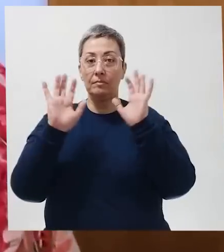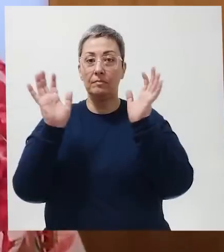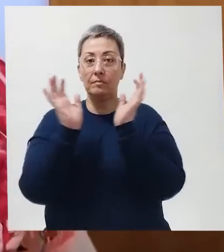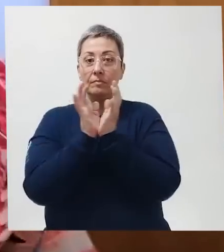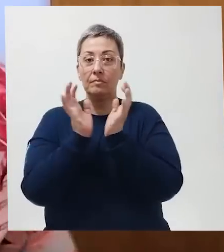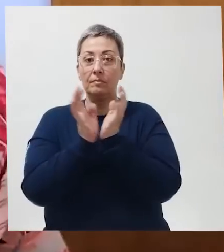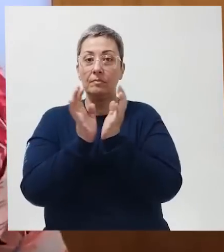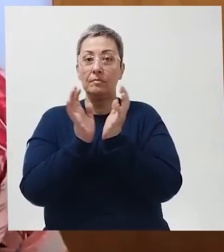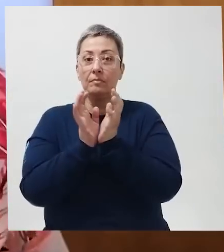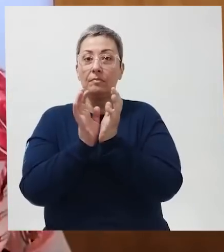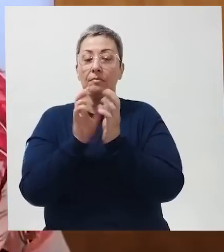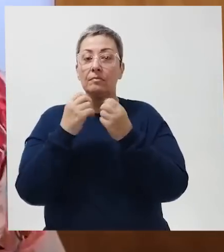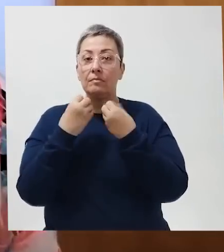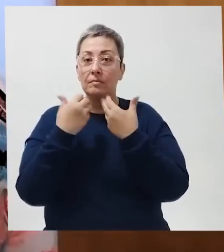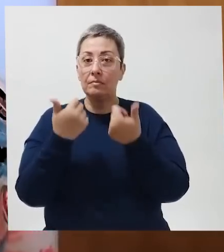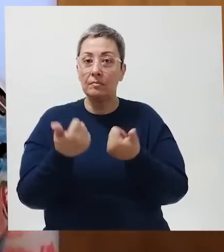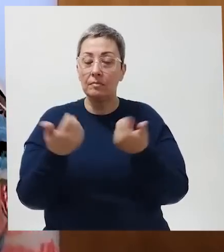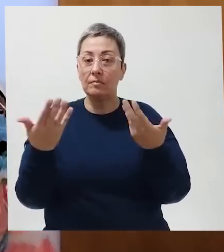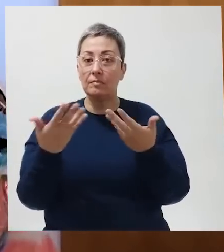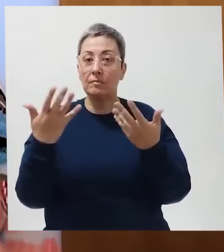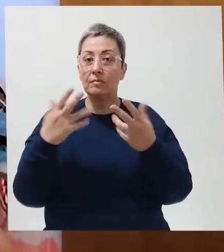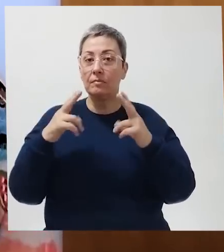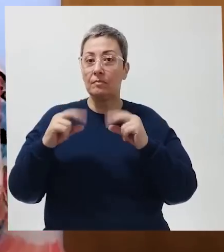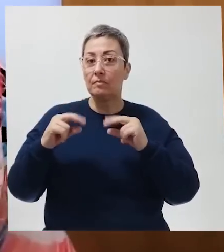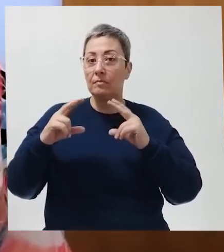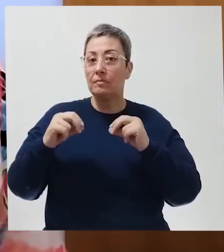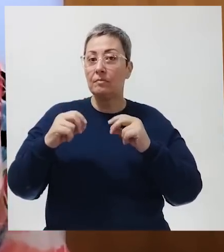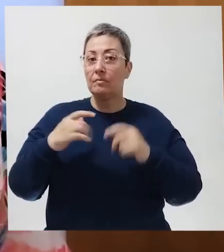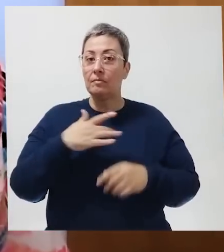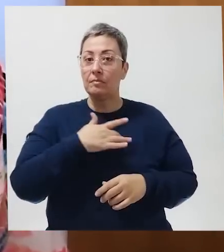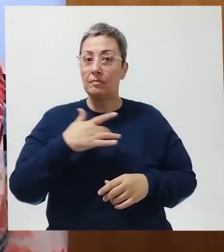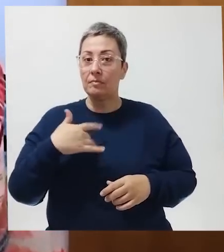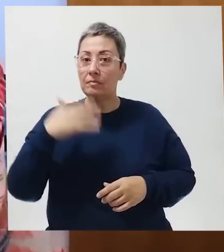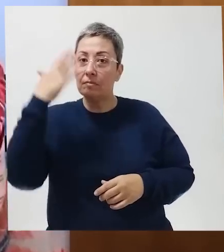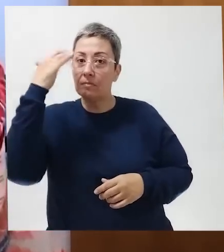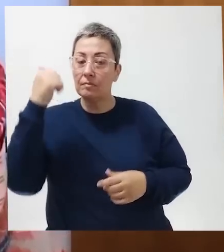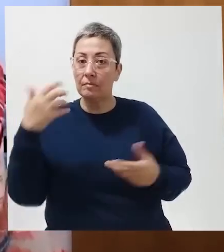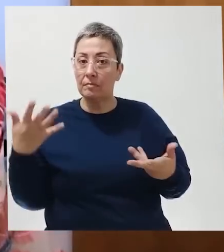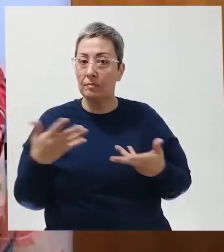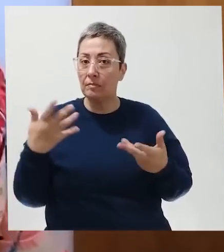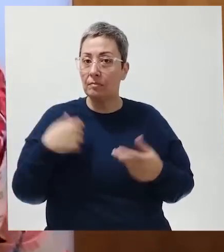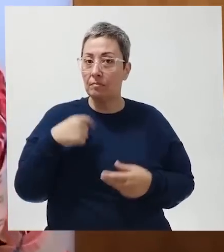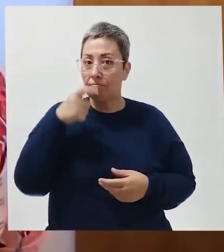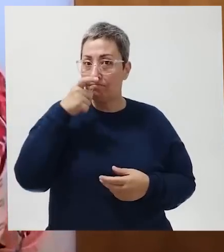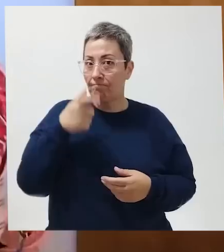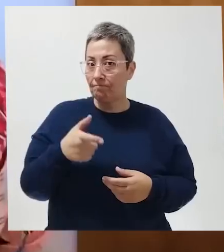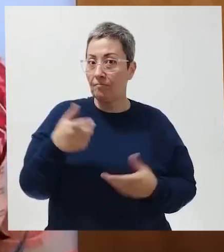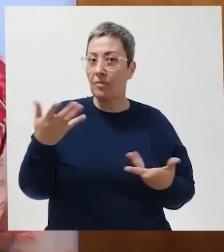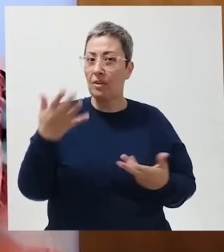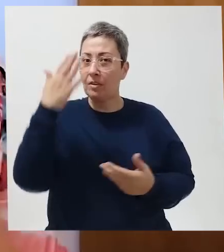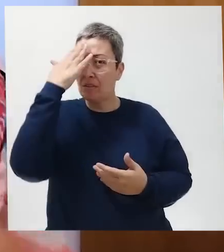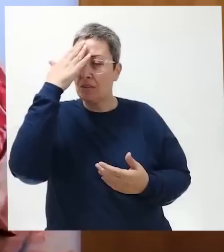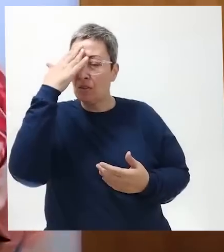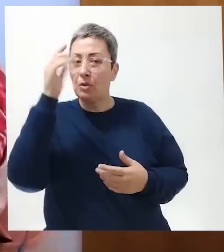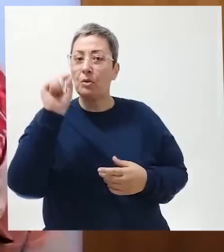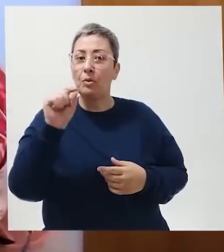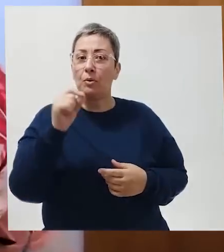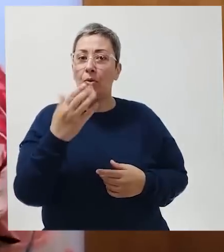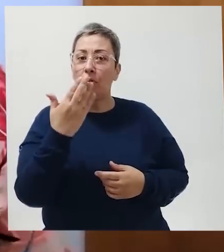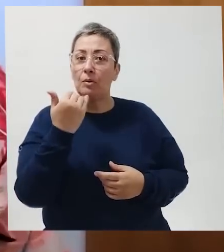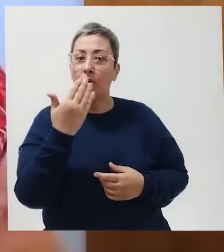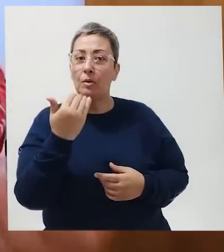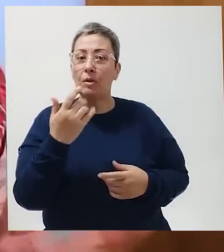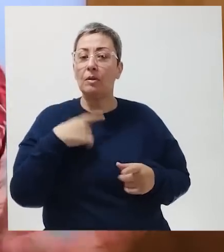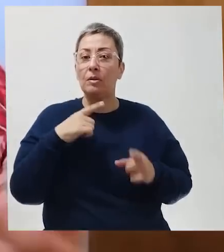Oi, galera! Tudo bem com vocês? O papo do Você Sabia Saúde de hoje é muito interessante. Você sabia que